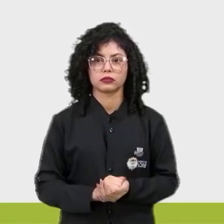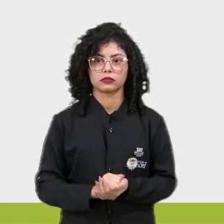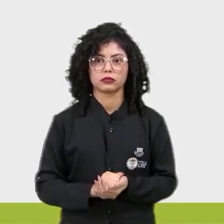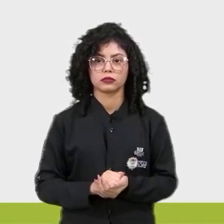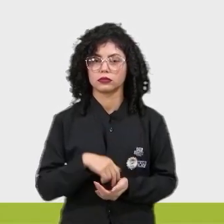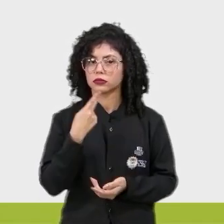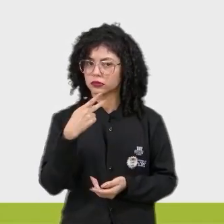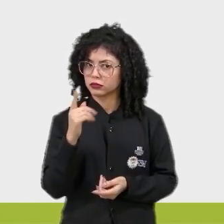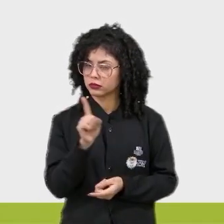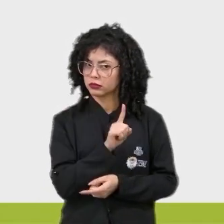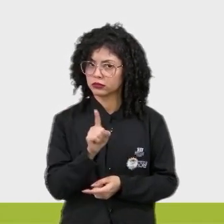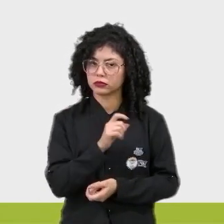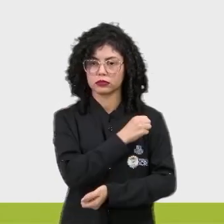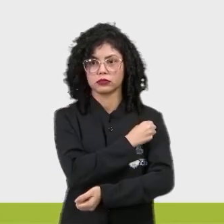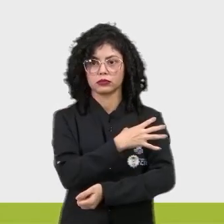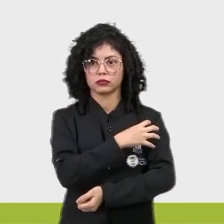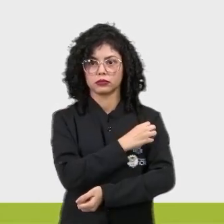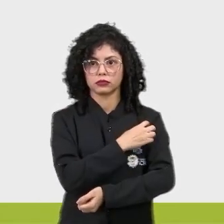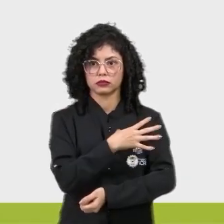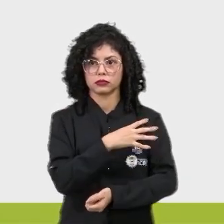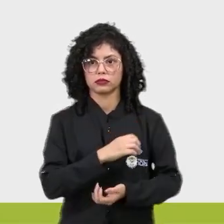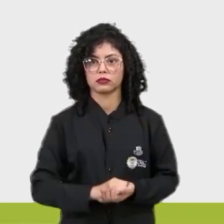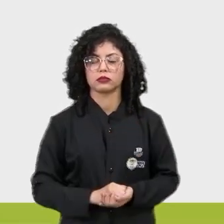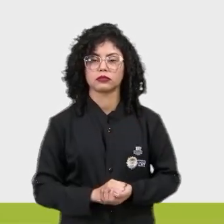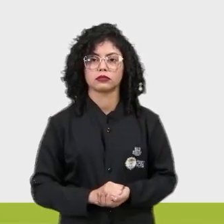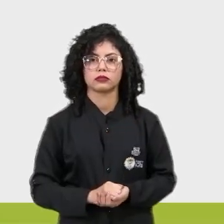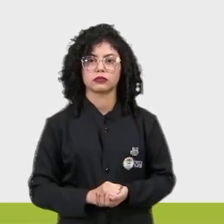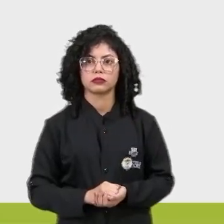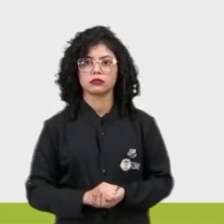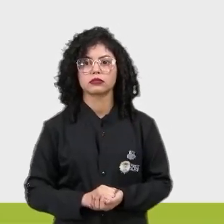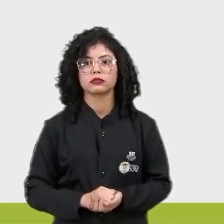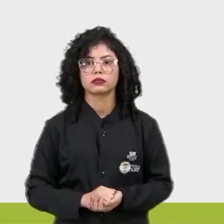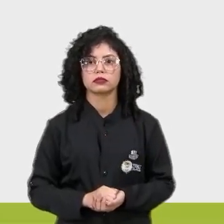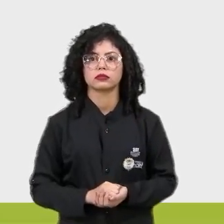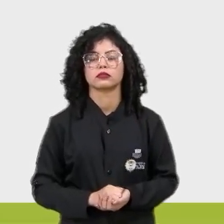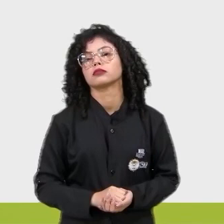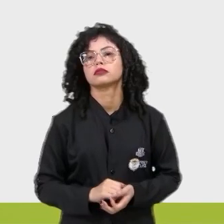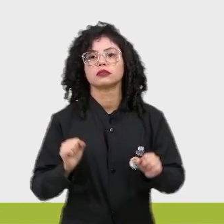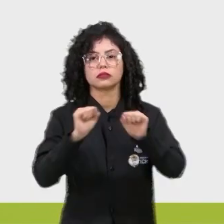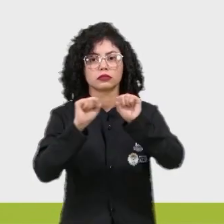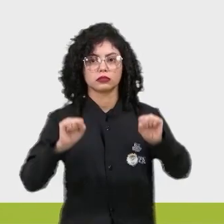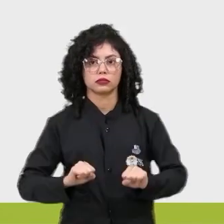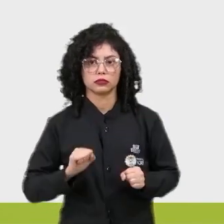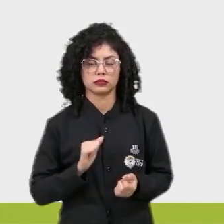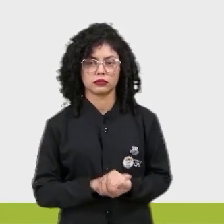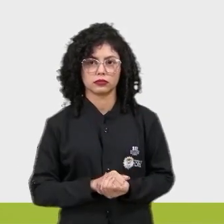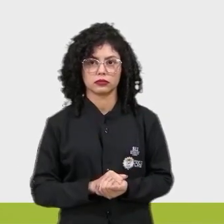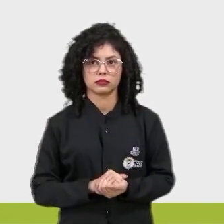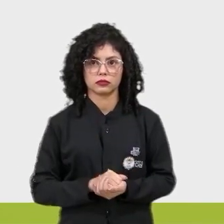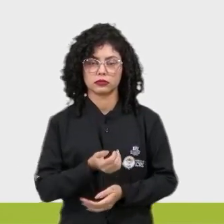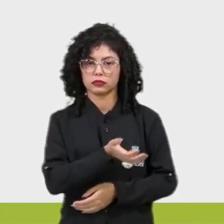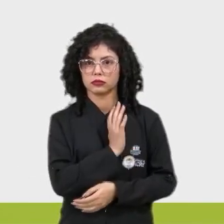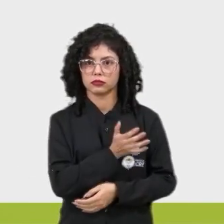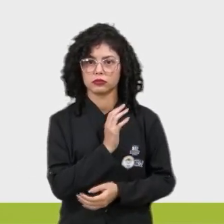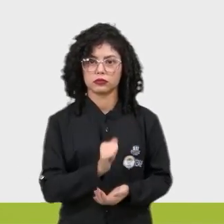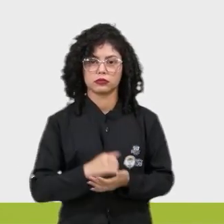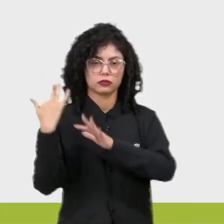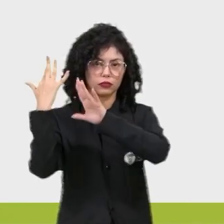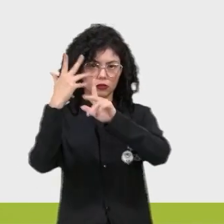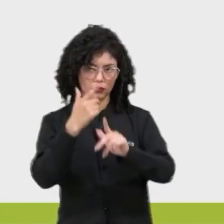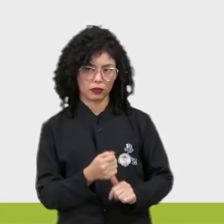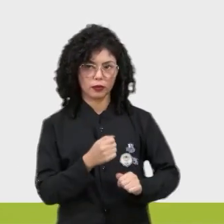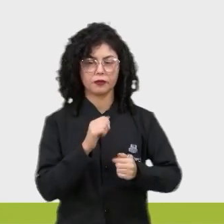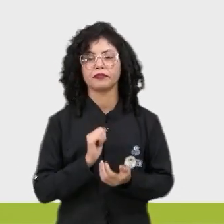Não fala de pressão arterial na questão. Mas vamos falar um pouquinho mais sobre o sistema cardiovascular. Só para